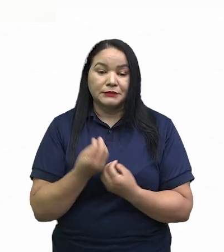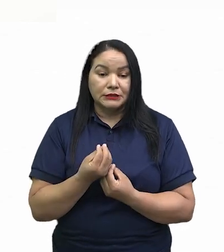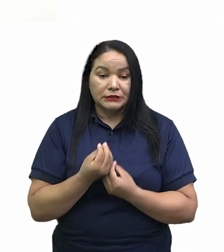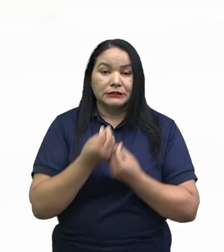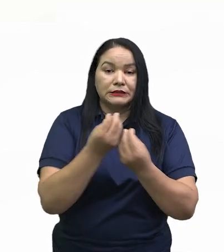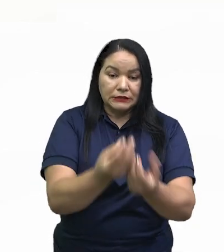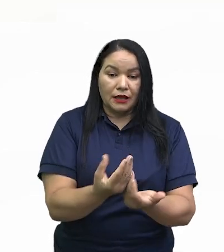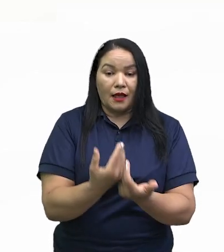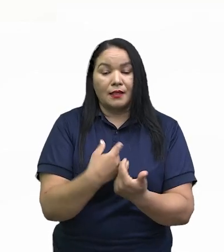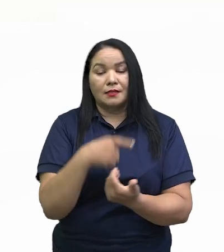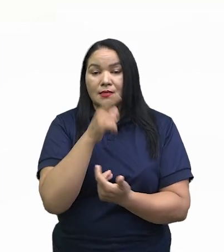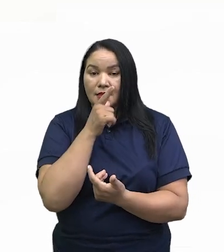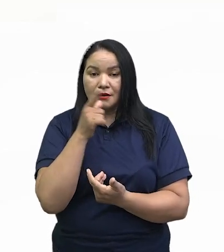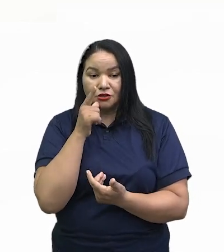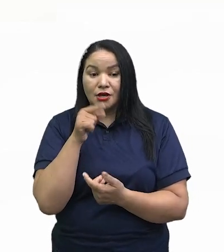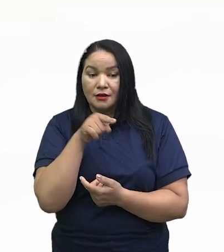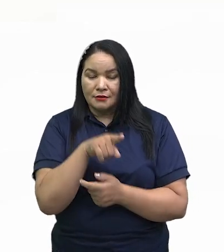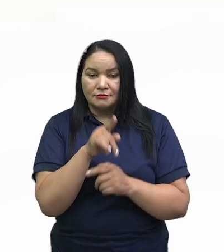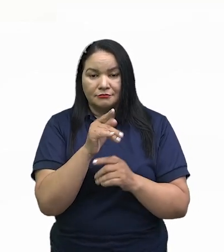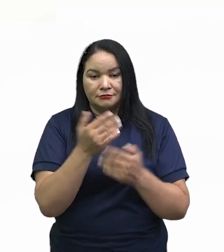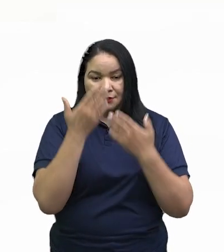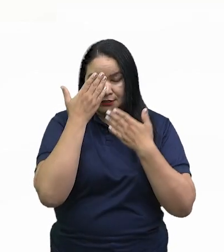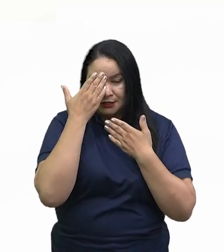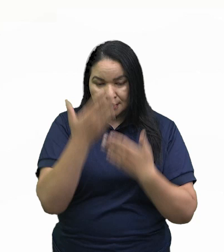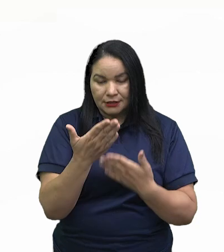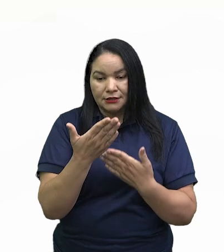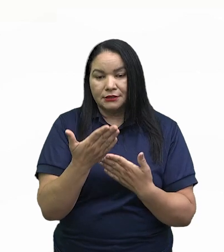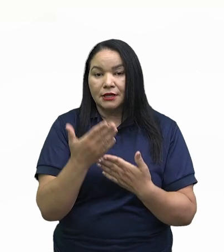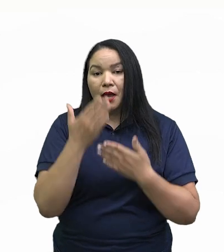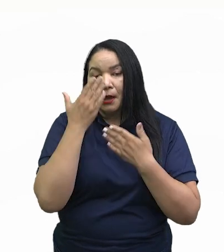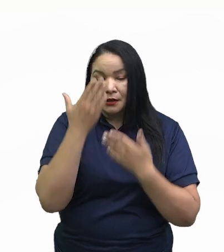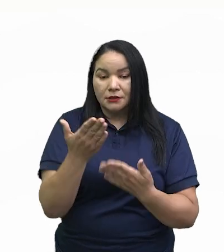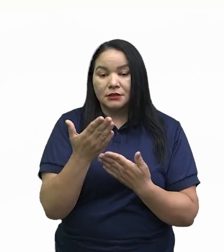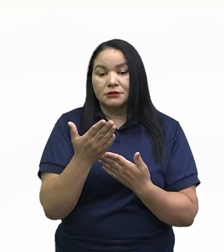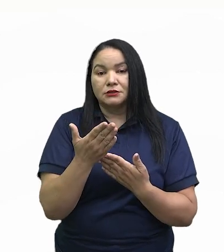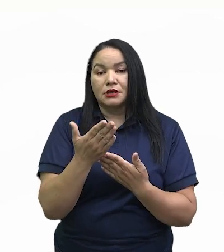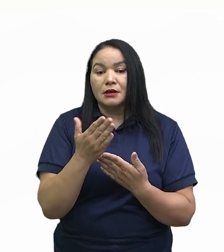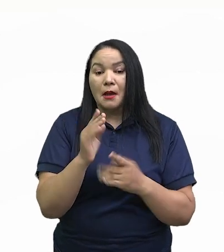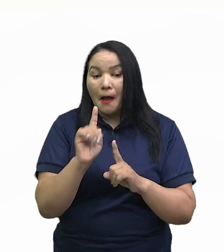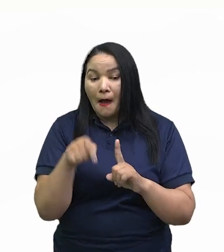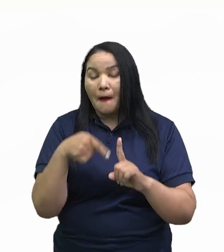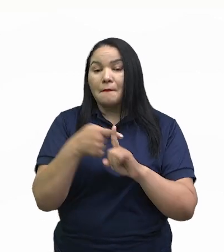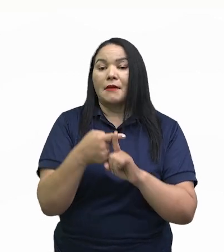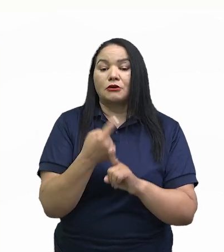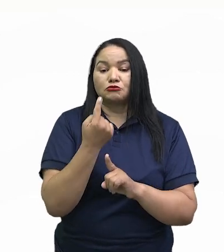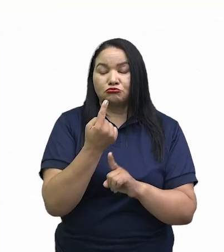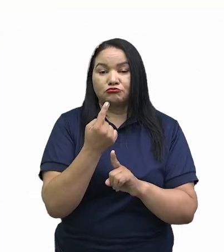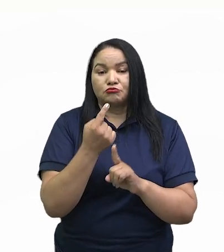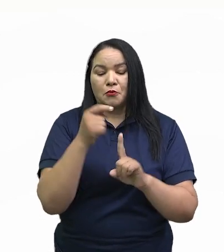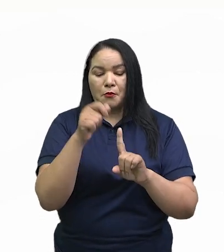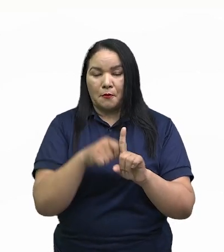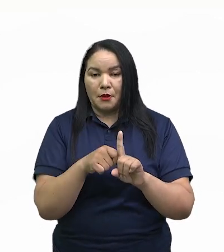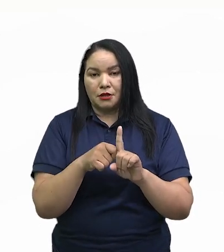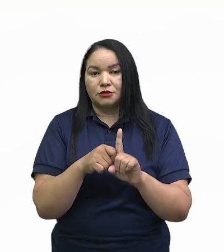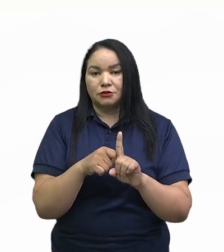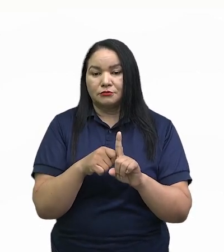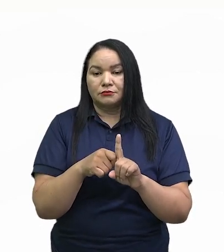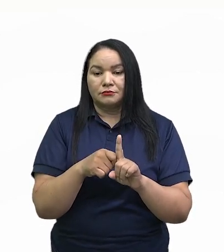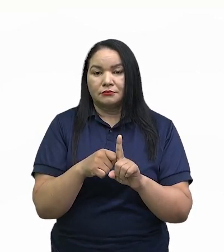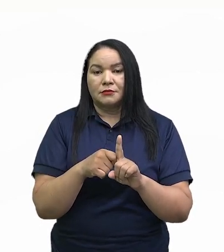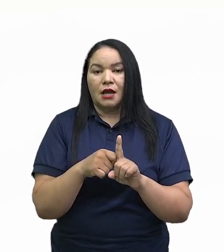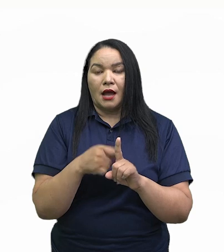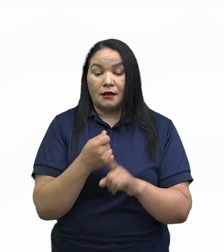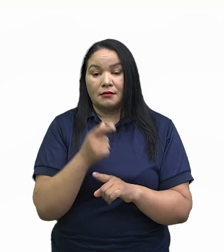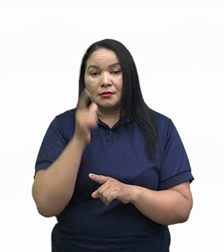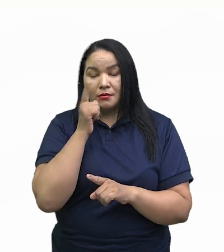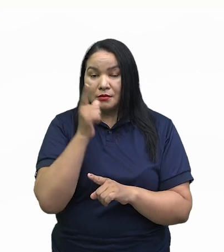10 lanches, ele vai te agradecer. Qual vai ser esse agradecimento? Um lanche a mais por mês. Então, esse lanche extra,